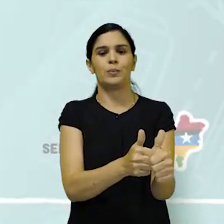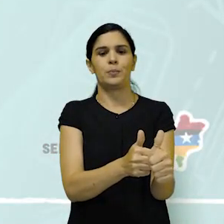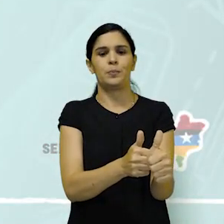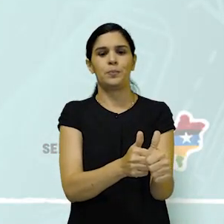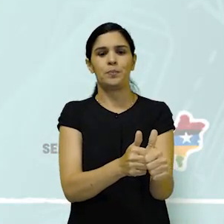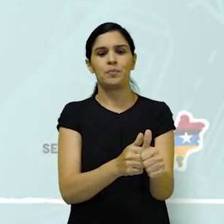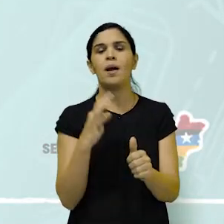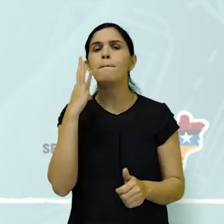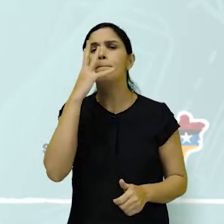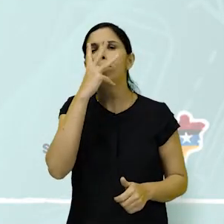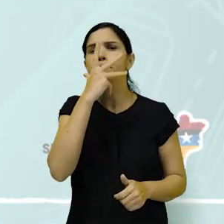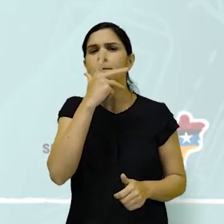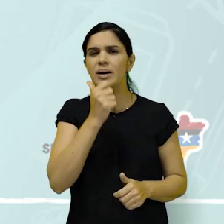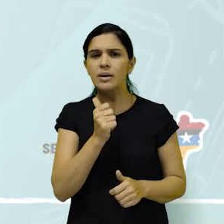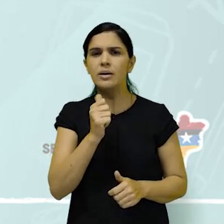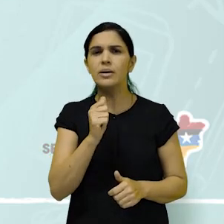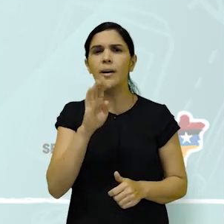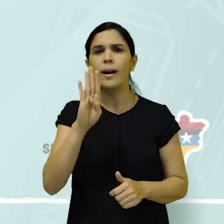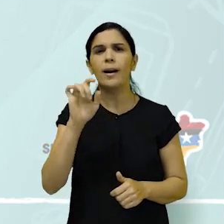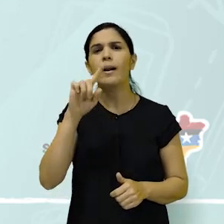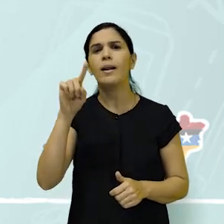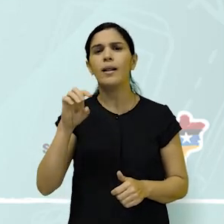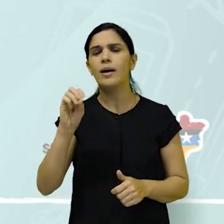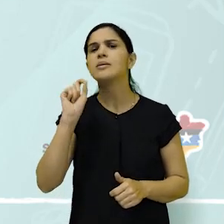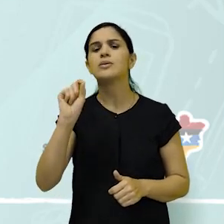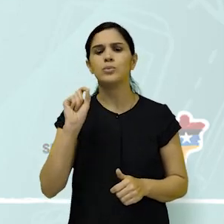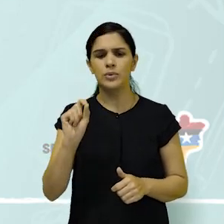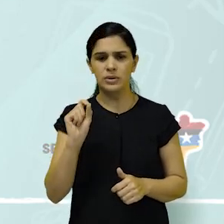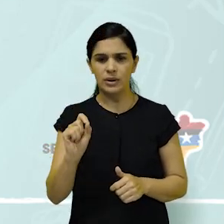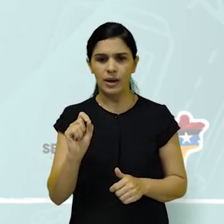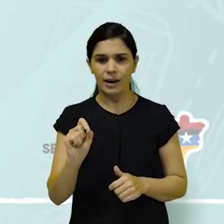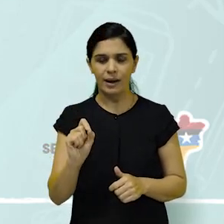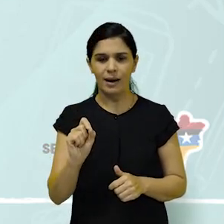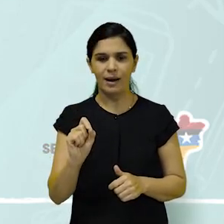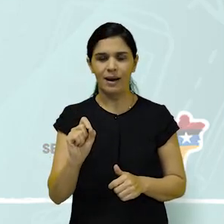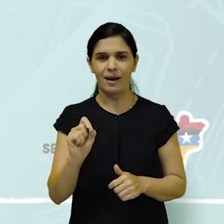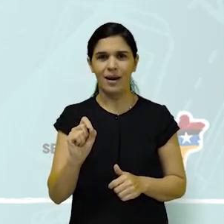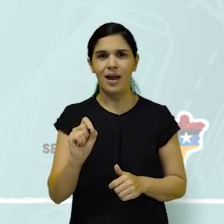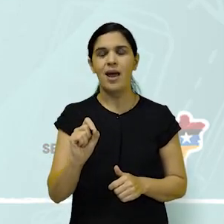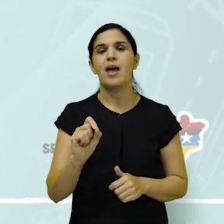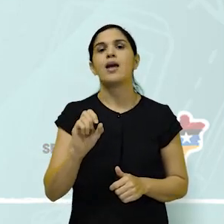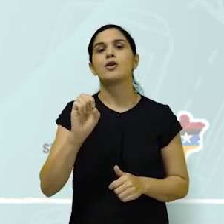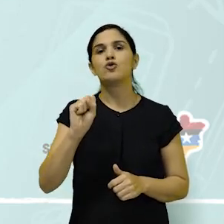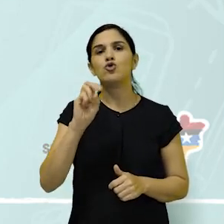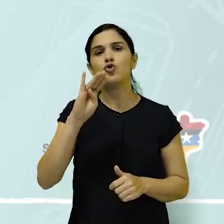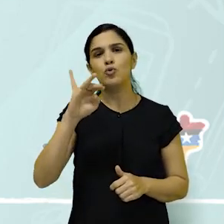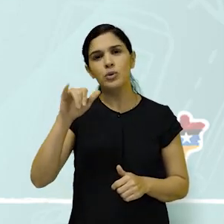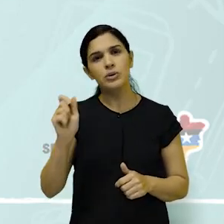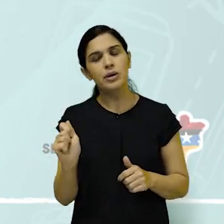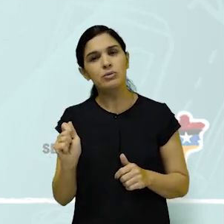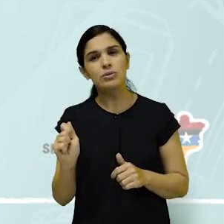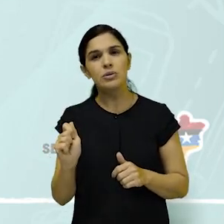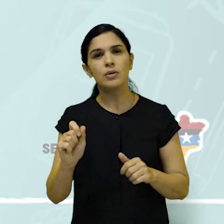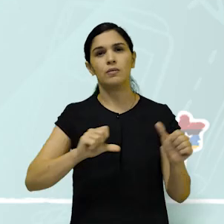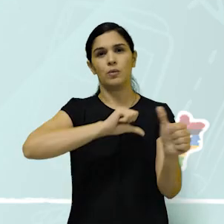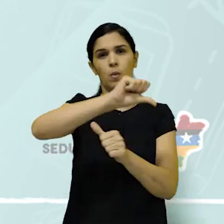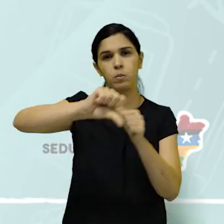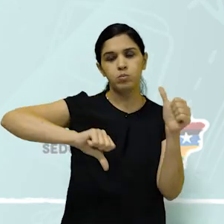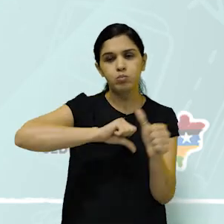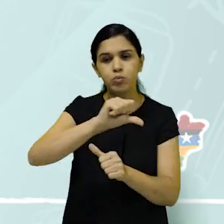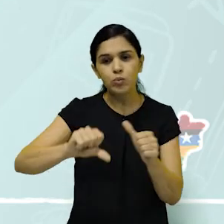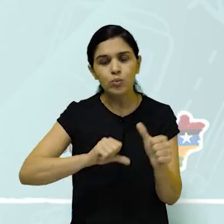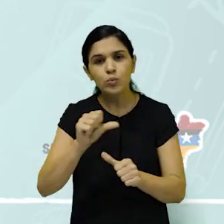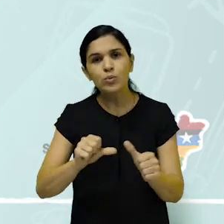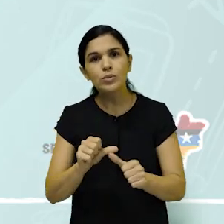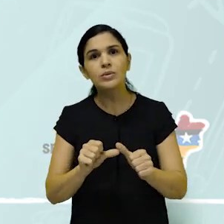Conceito de beleza. O conceito de beleza é subjetivo. Varia de pessoa para pessoa,